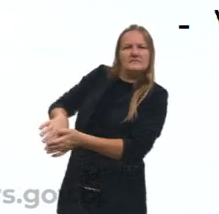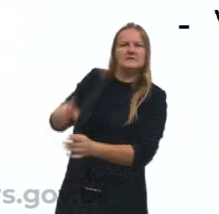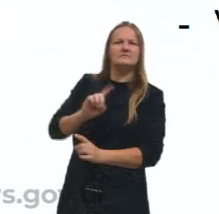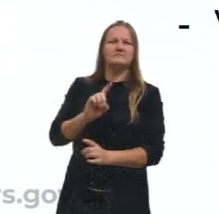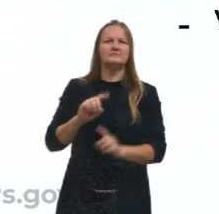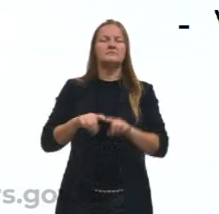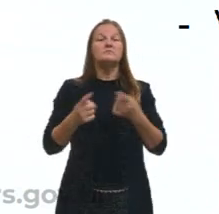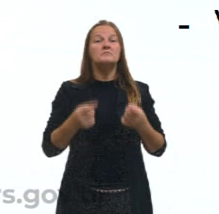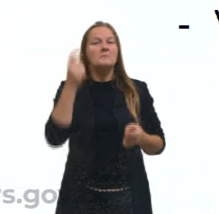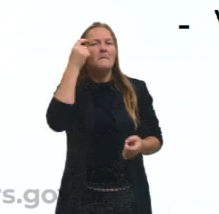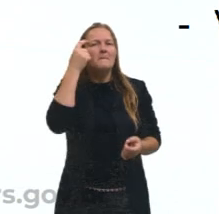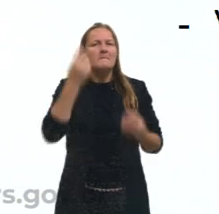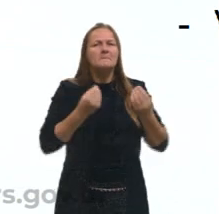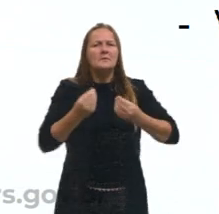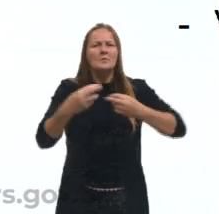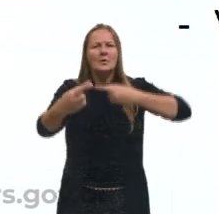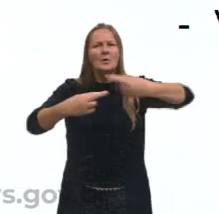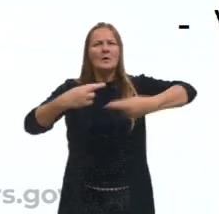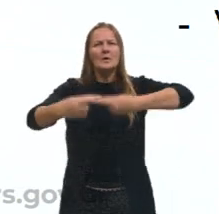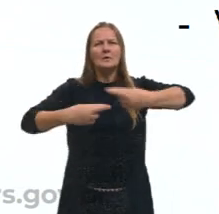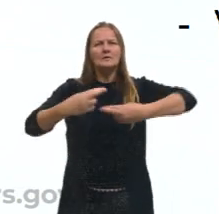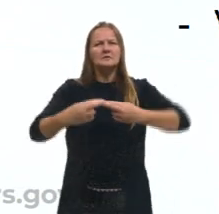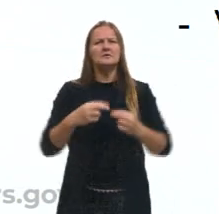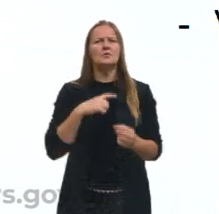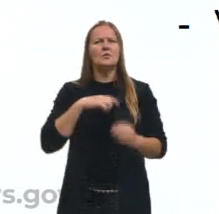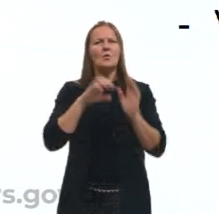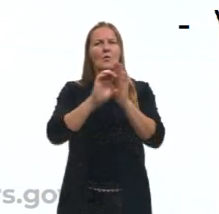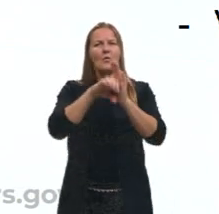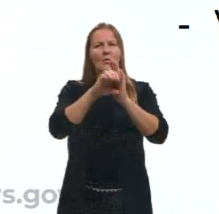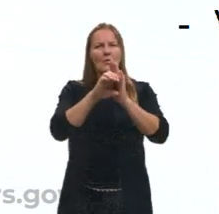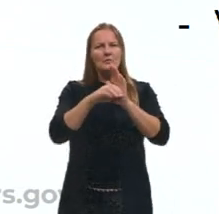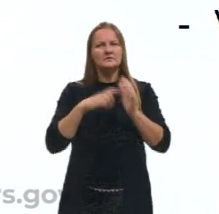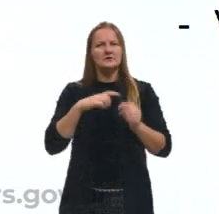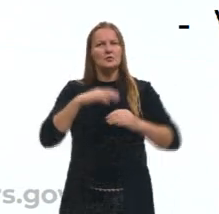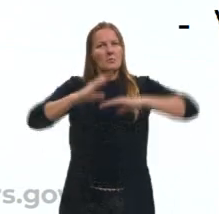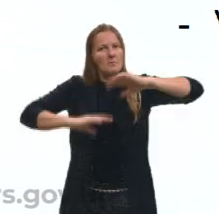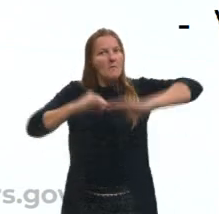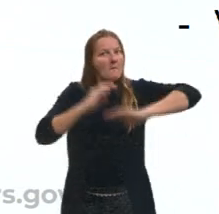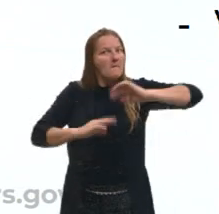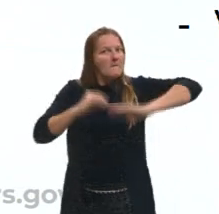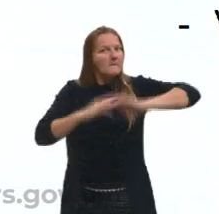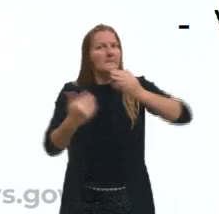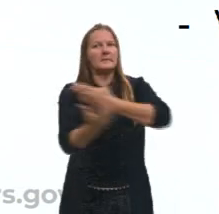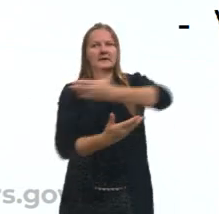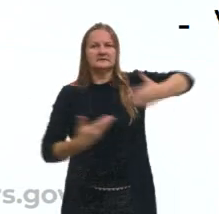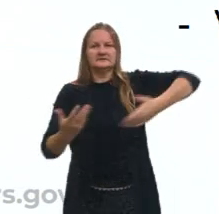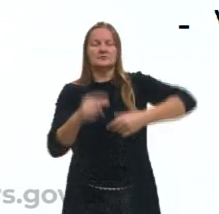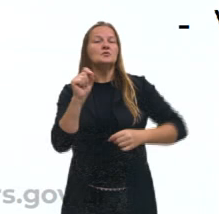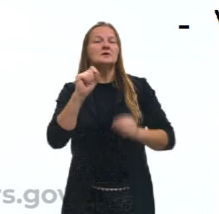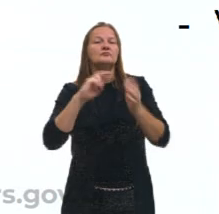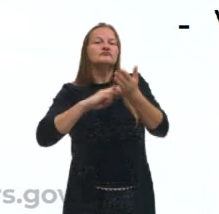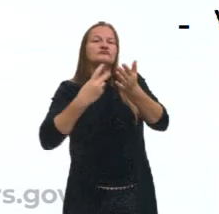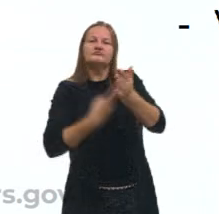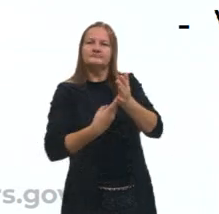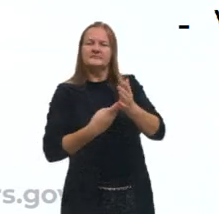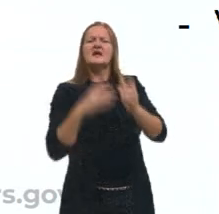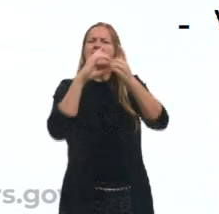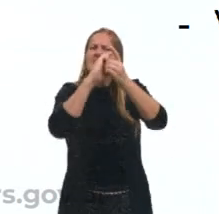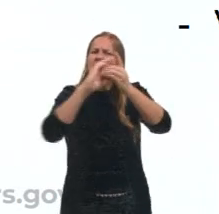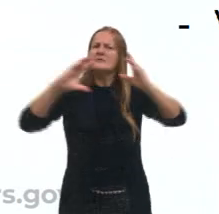isso nos leva a pensar um pouco a relação entre os conceitos e as práticas que que isso quer dizer